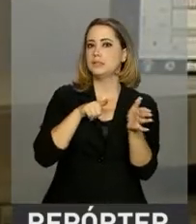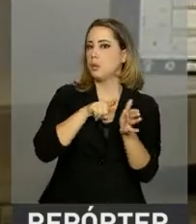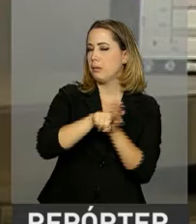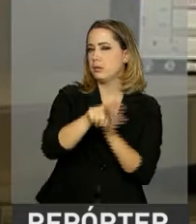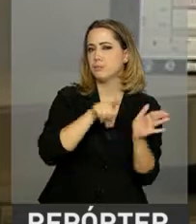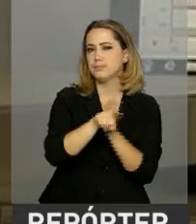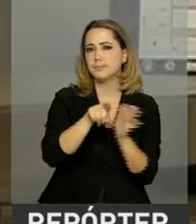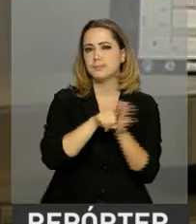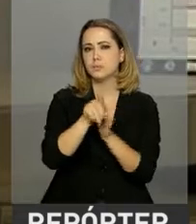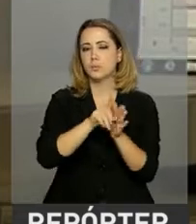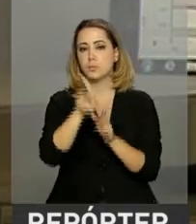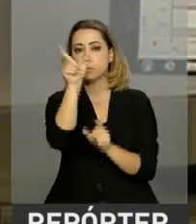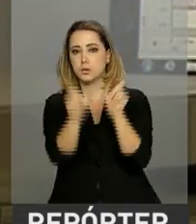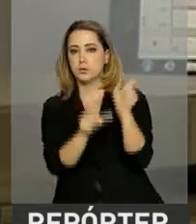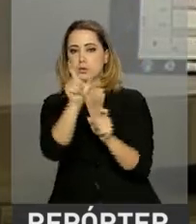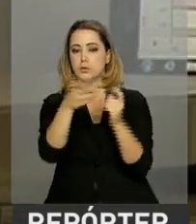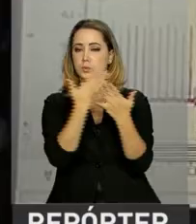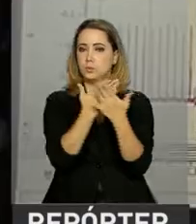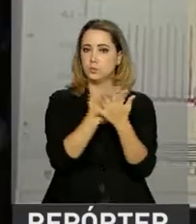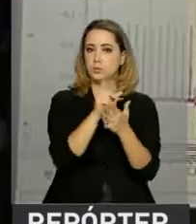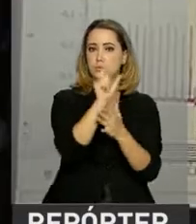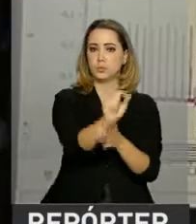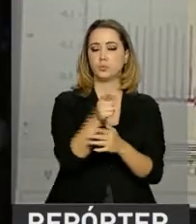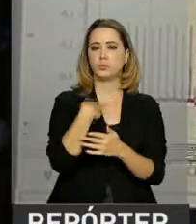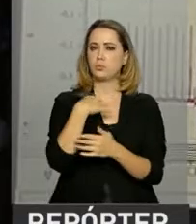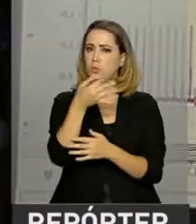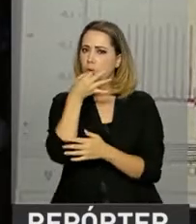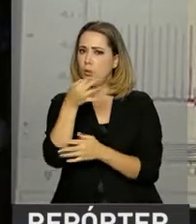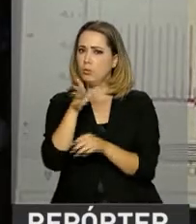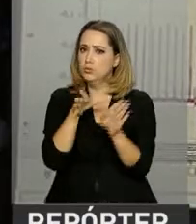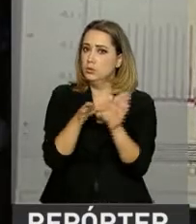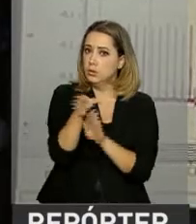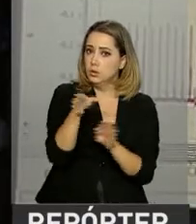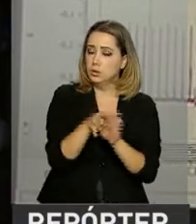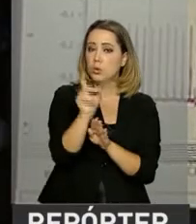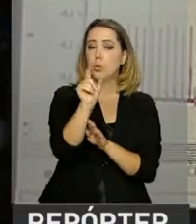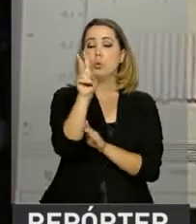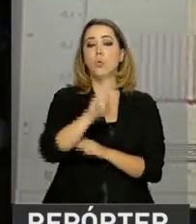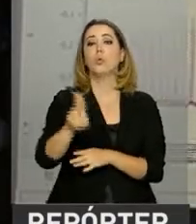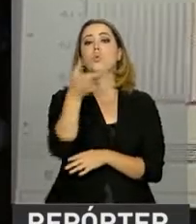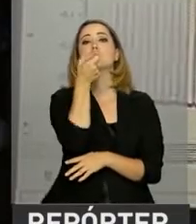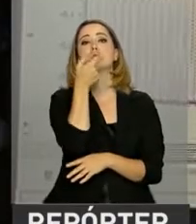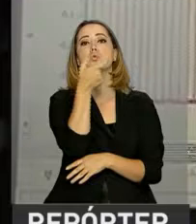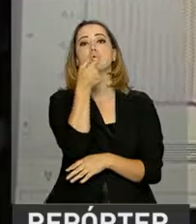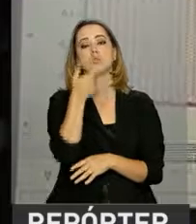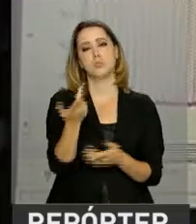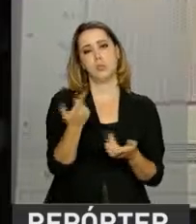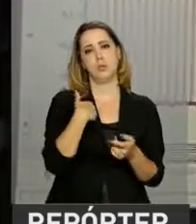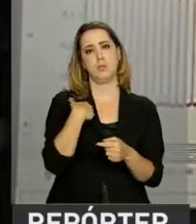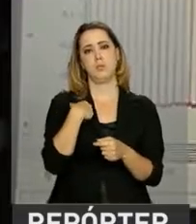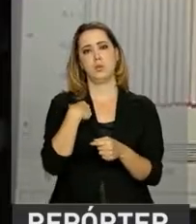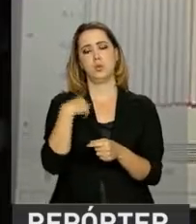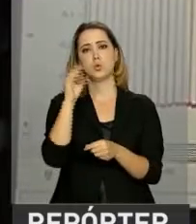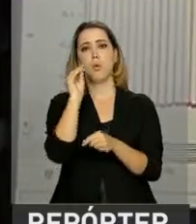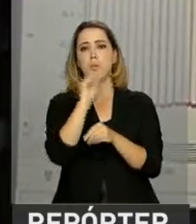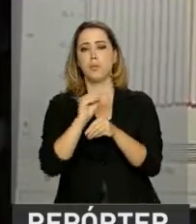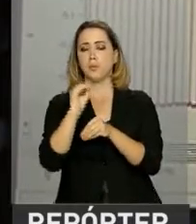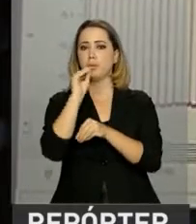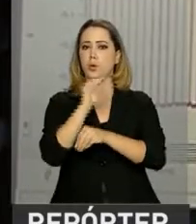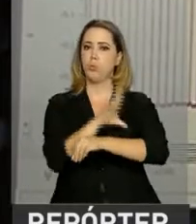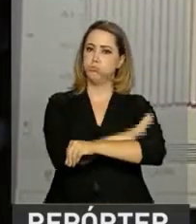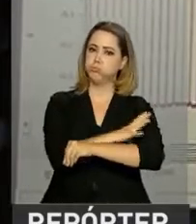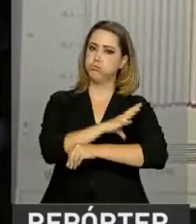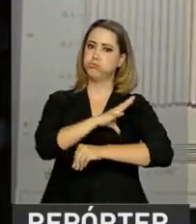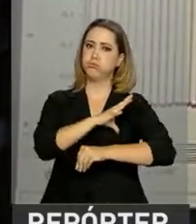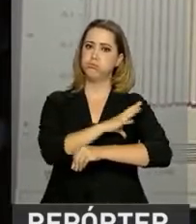federal de são paulo unifesp sugere que o uso de medicamentos para tratar pressão alta pode reduzir a